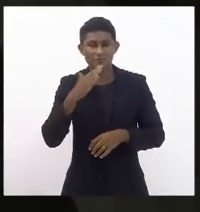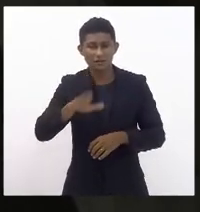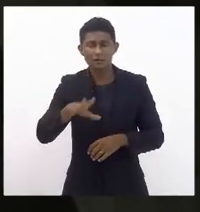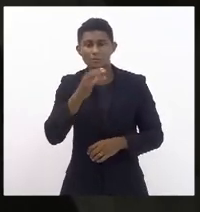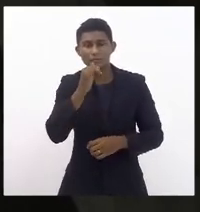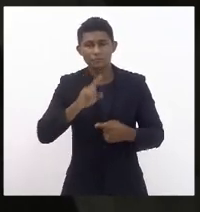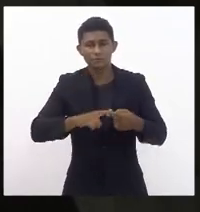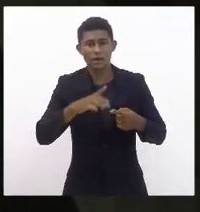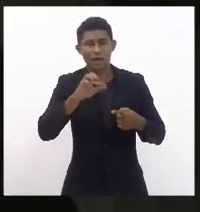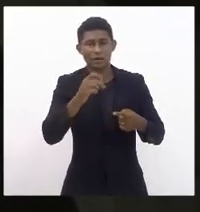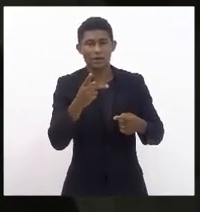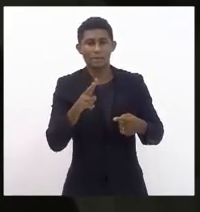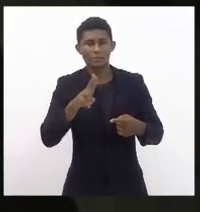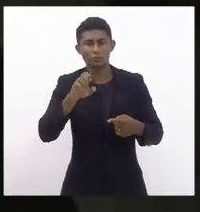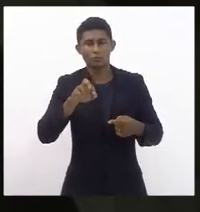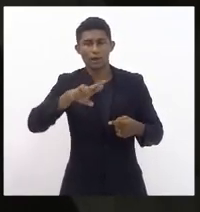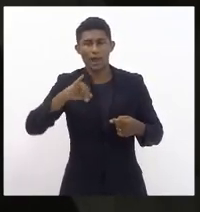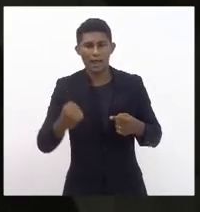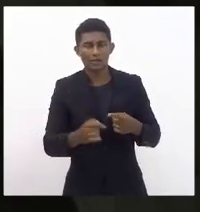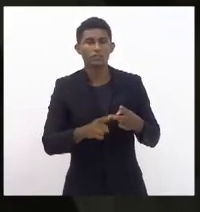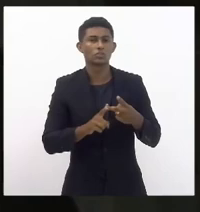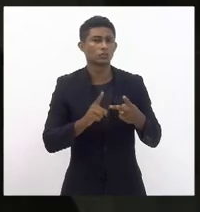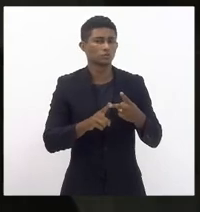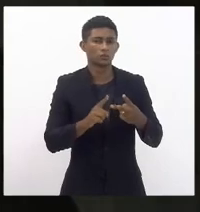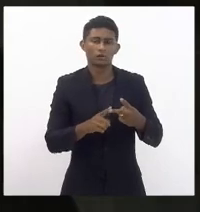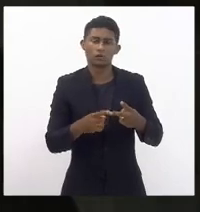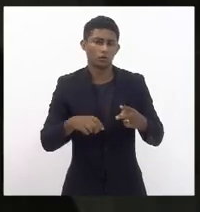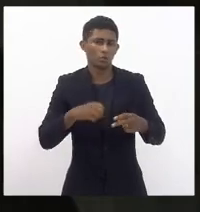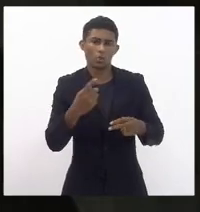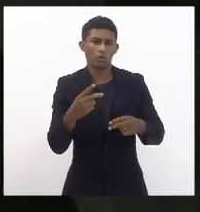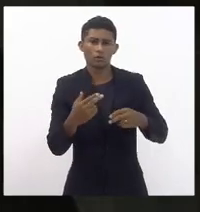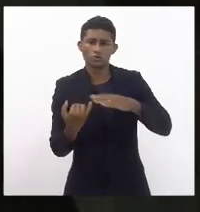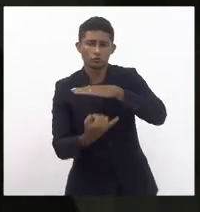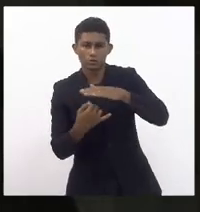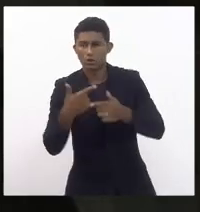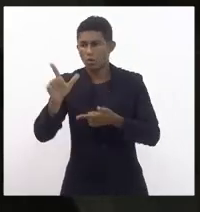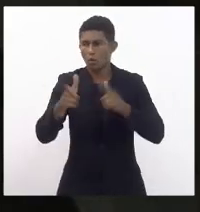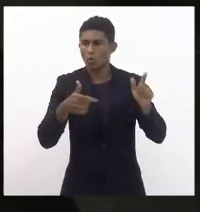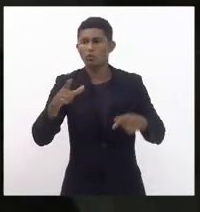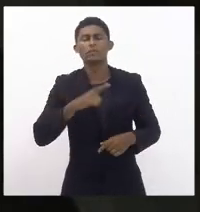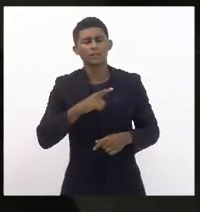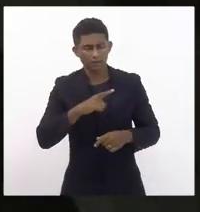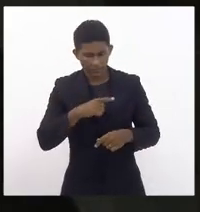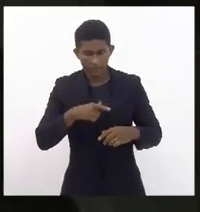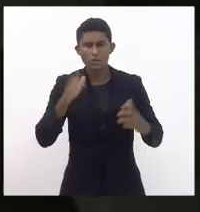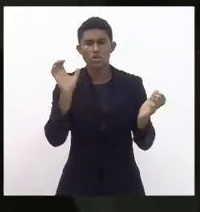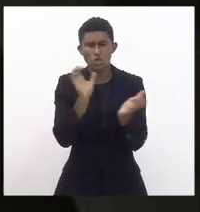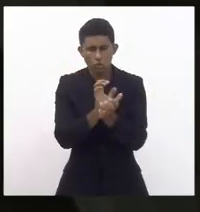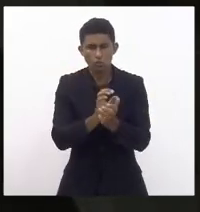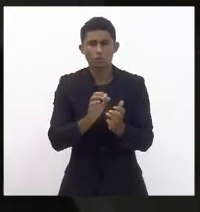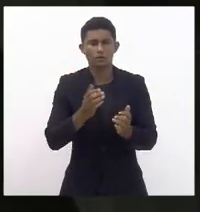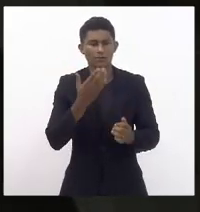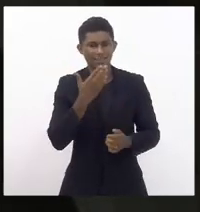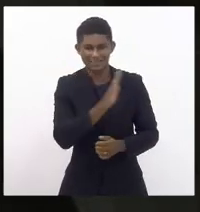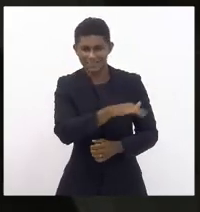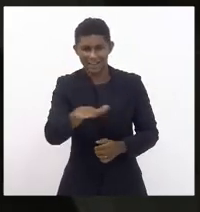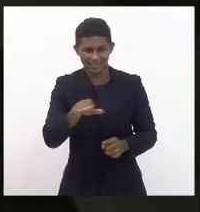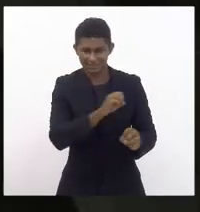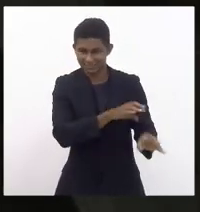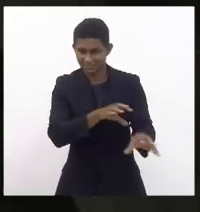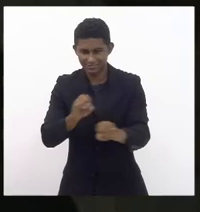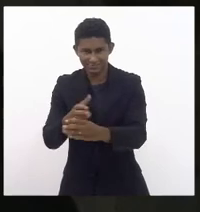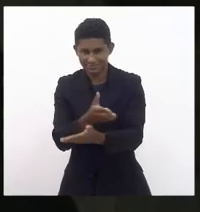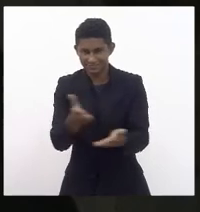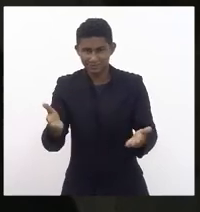cap-uerj é o caso de eventualmente instituições estaduais que ainda tem o turma de educação infantil remanescente Ou seja